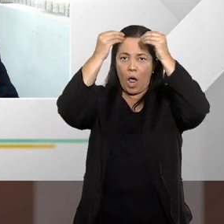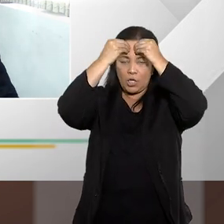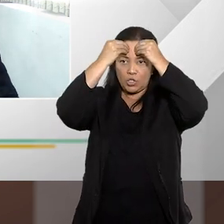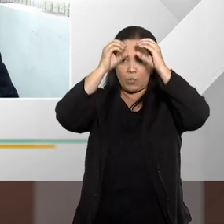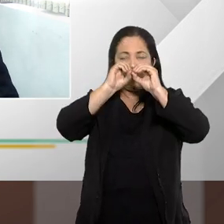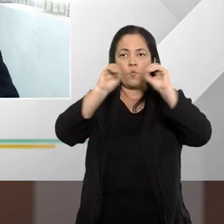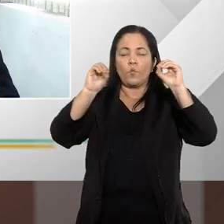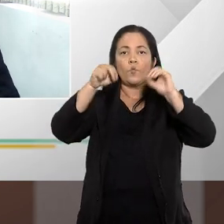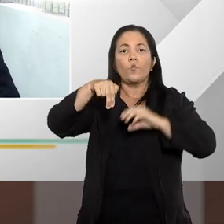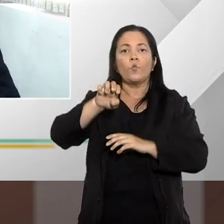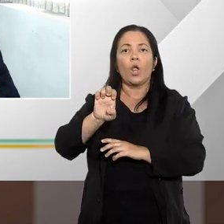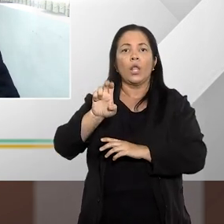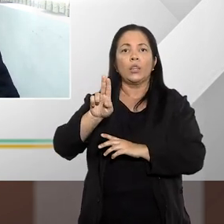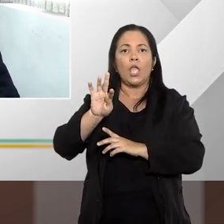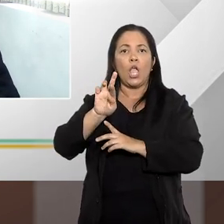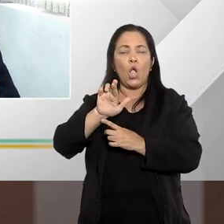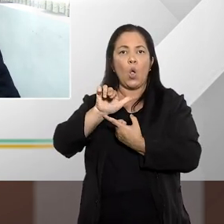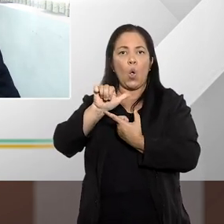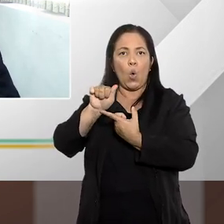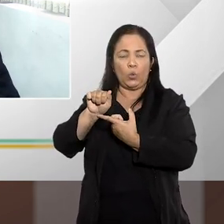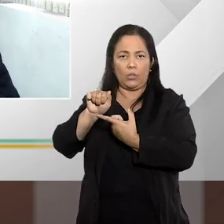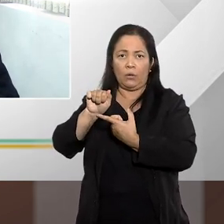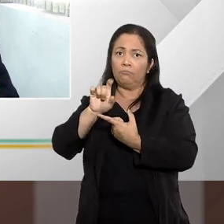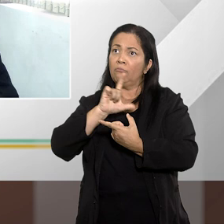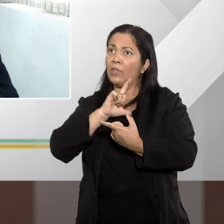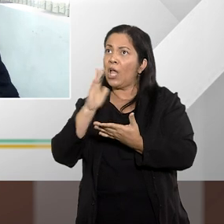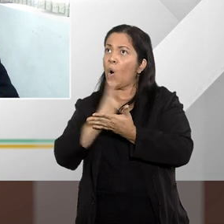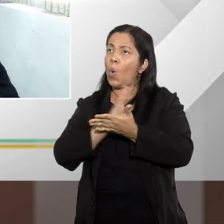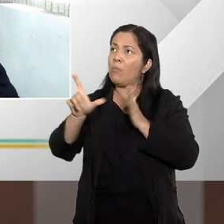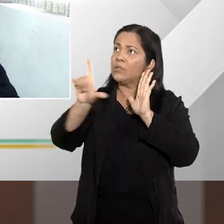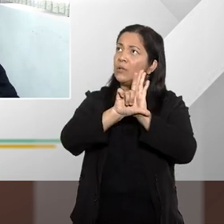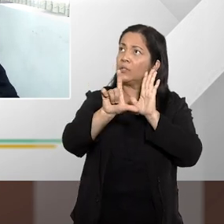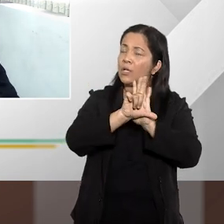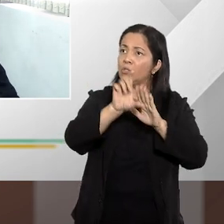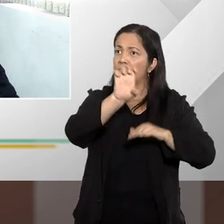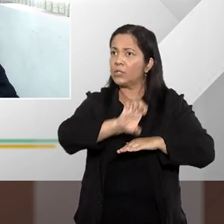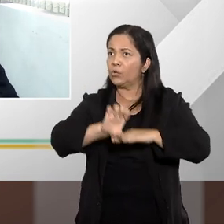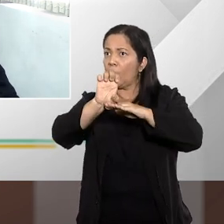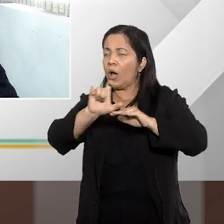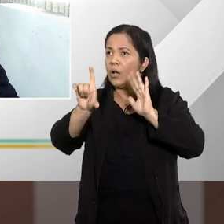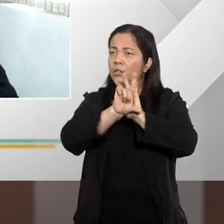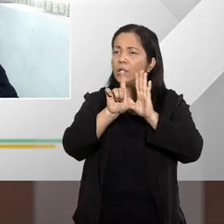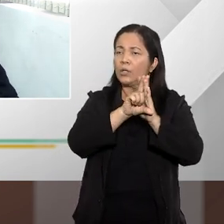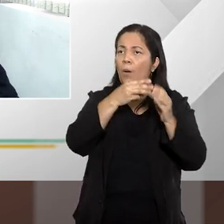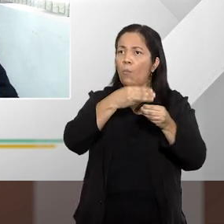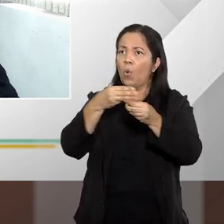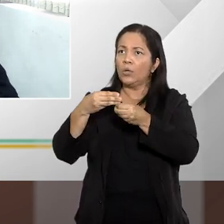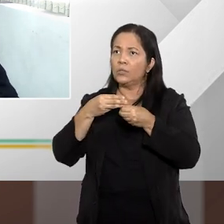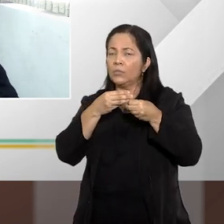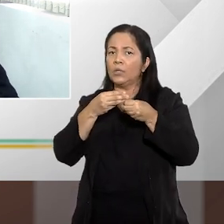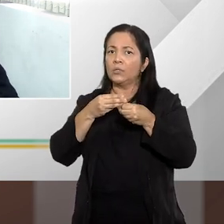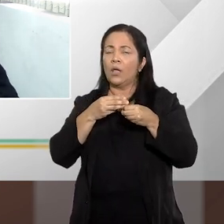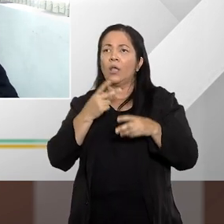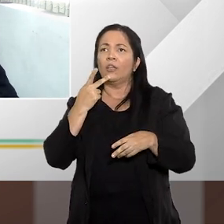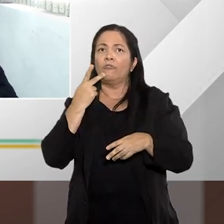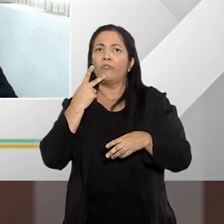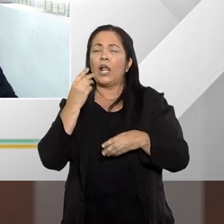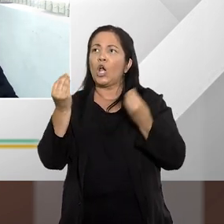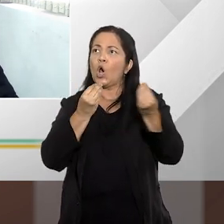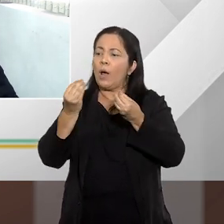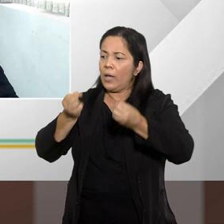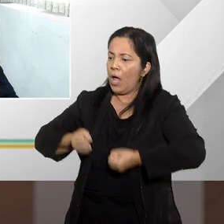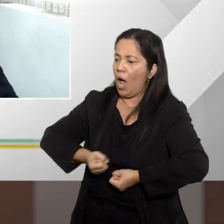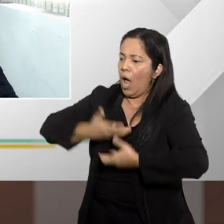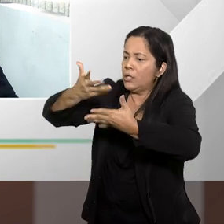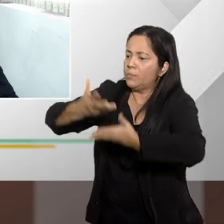se encontra judicializada diante de legislações estaduais e municipais que restringem essa forma de se expressar no